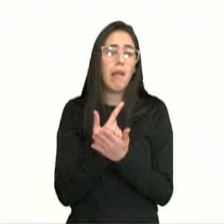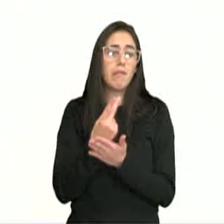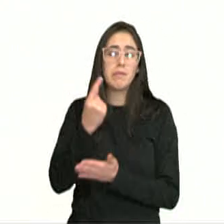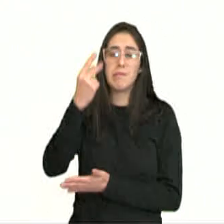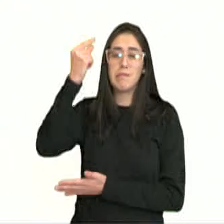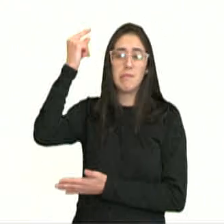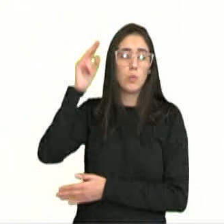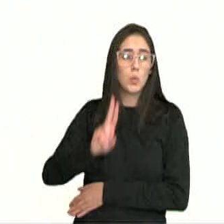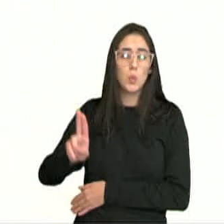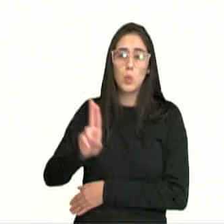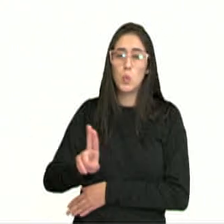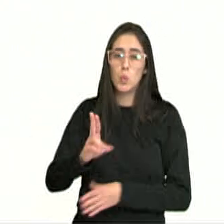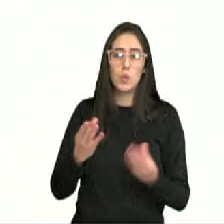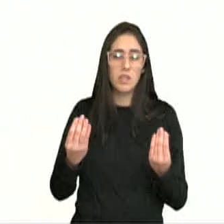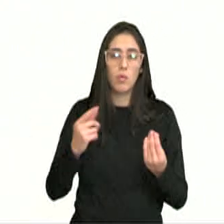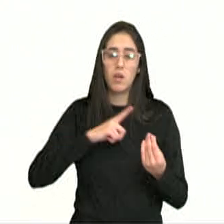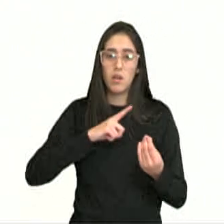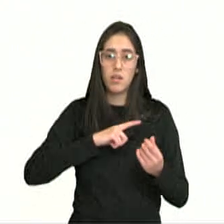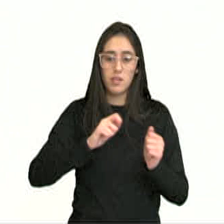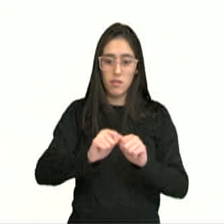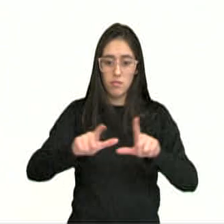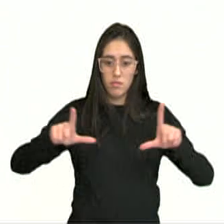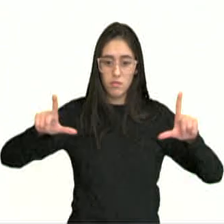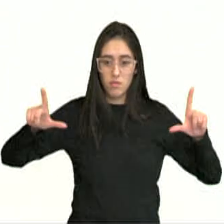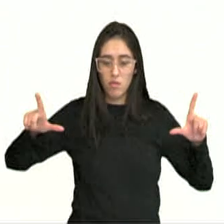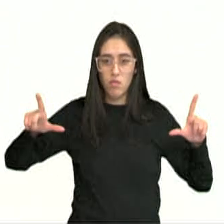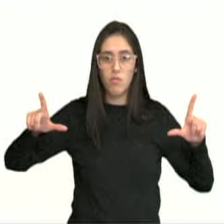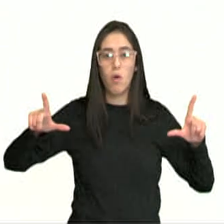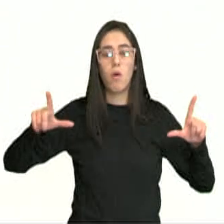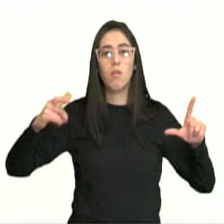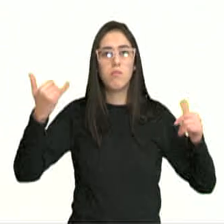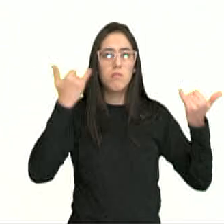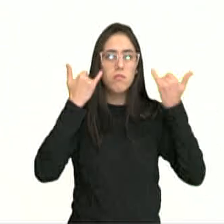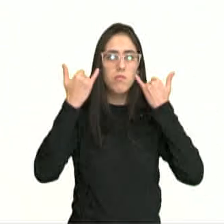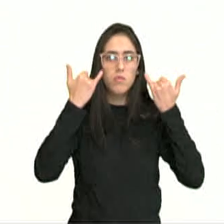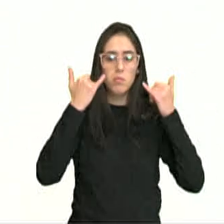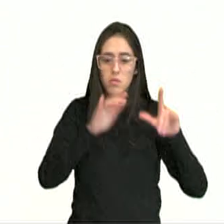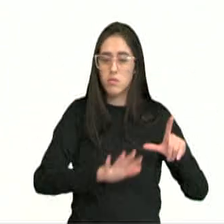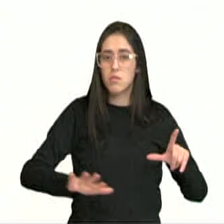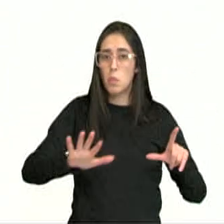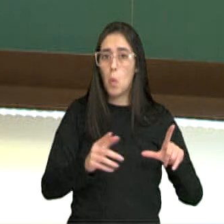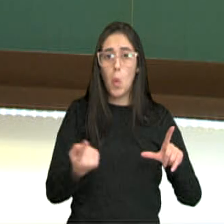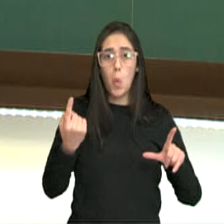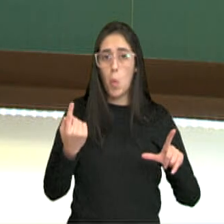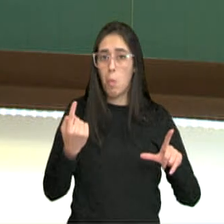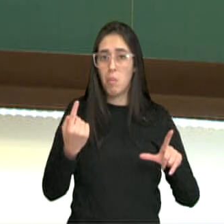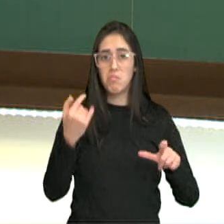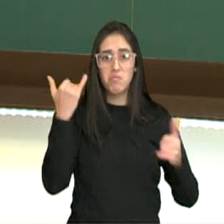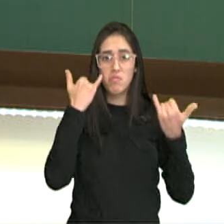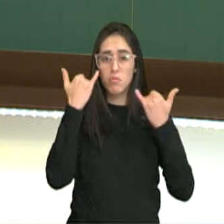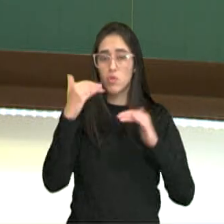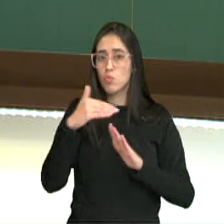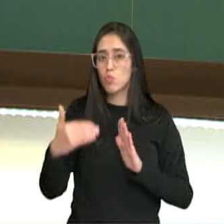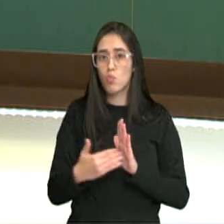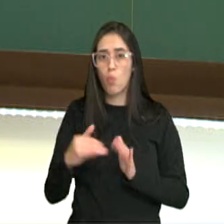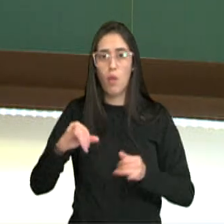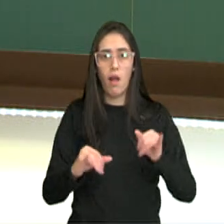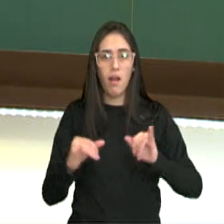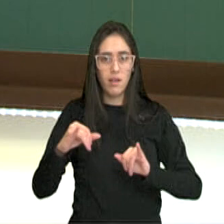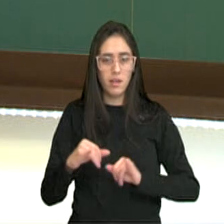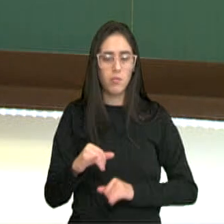numa única folha, a gente tem muitas informações sobre os elementos químicos. Observando a tabela